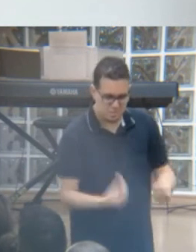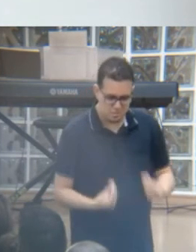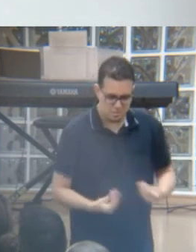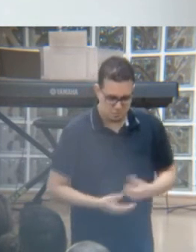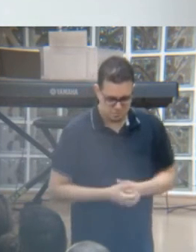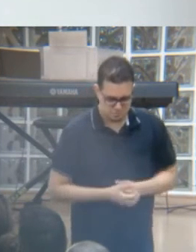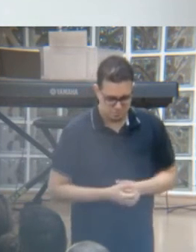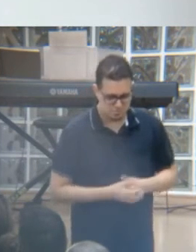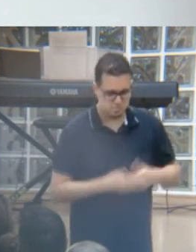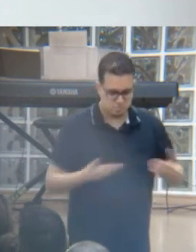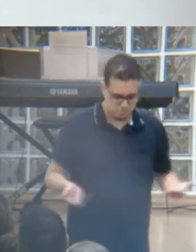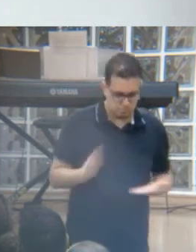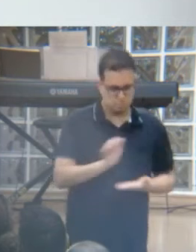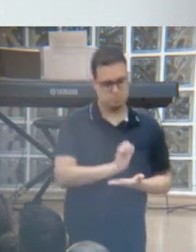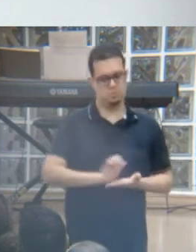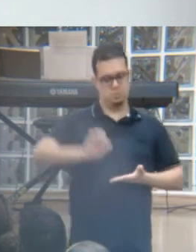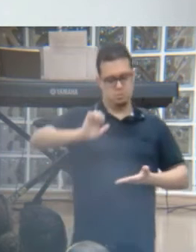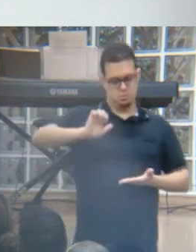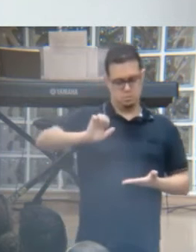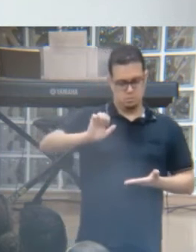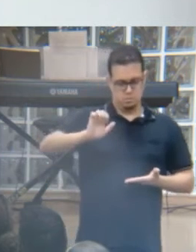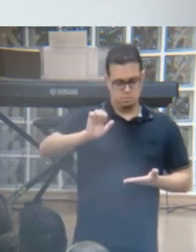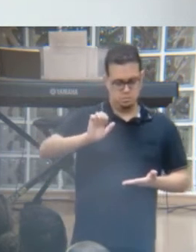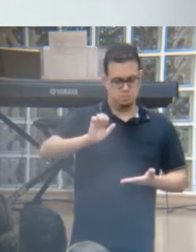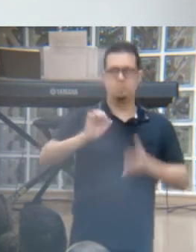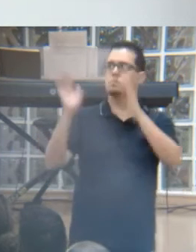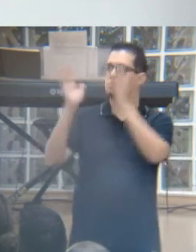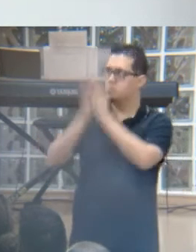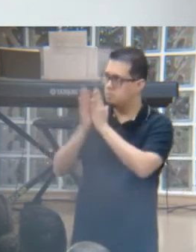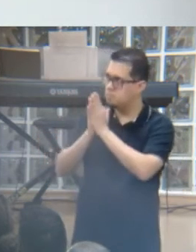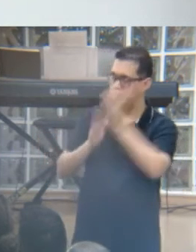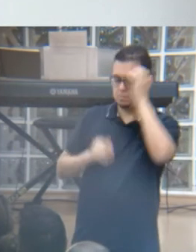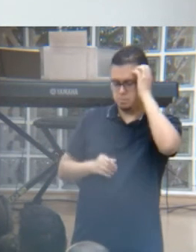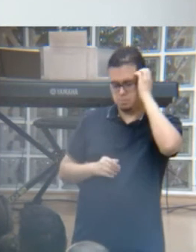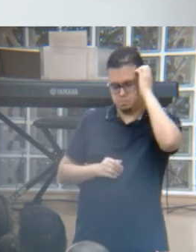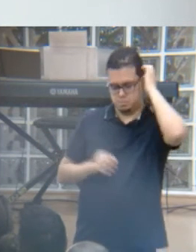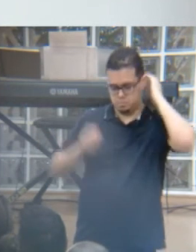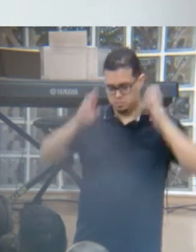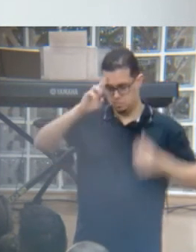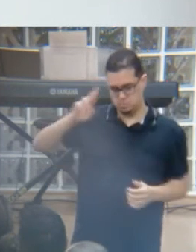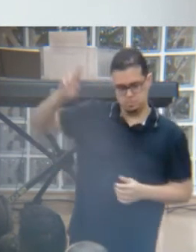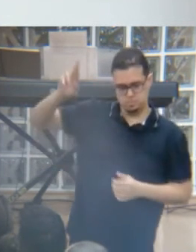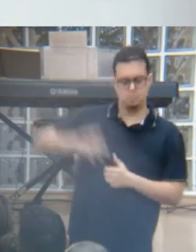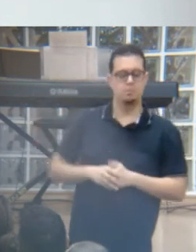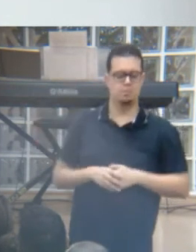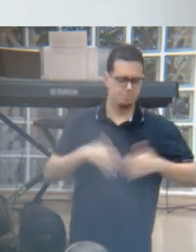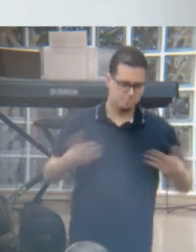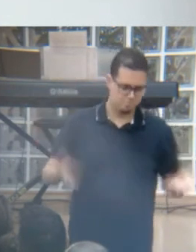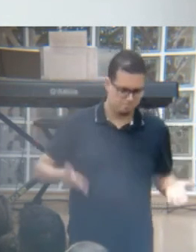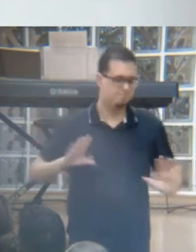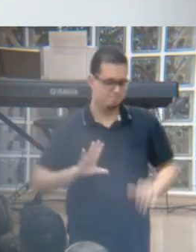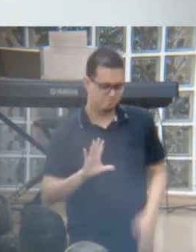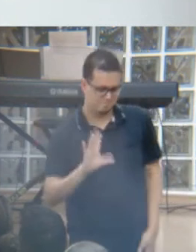E Elias então clama ao Senhor. E aí tem aquele episódio lindo que vocês conhecem.